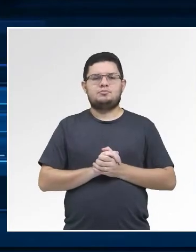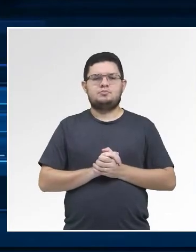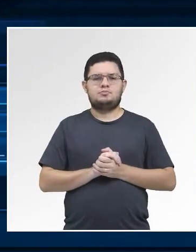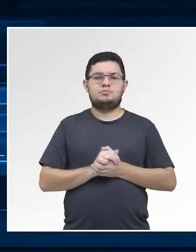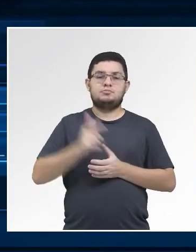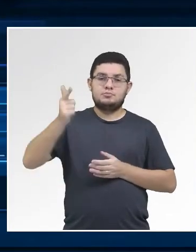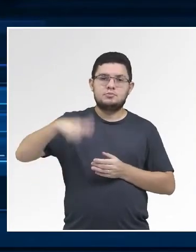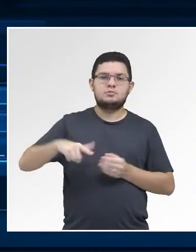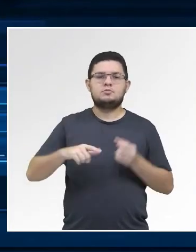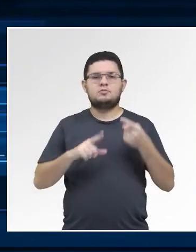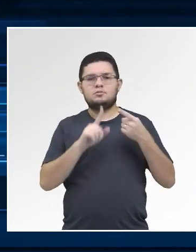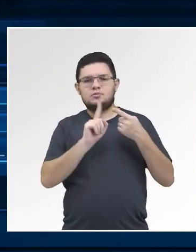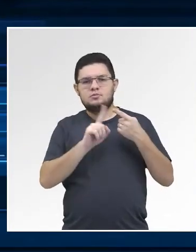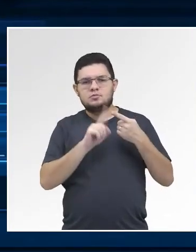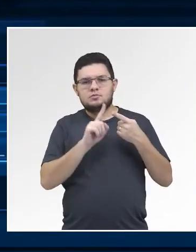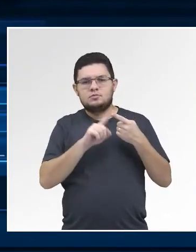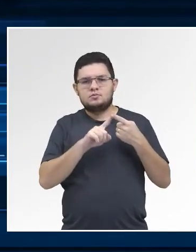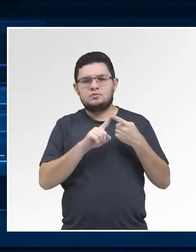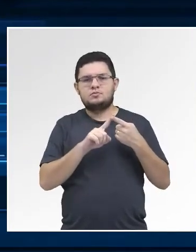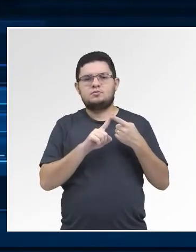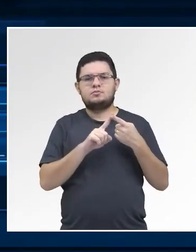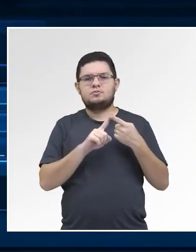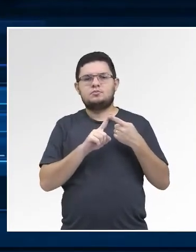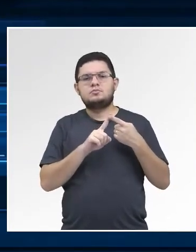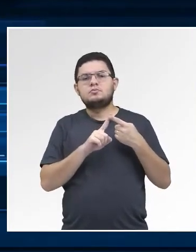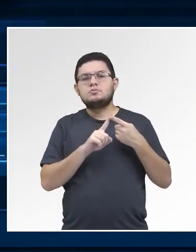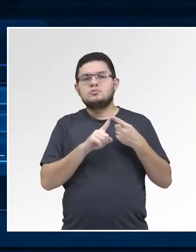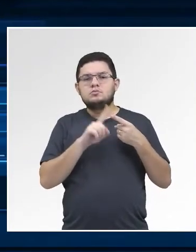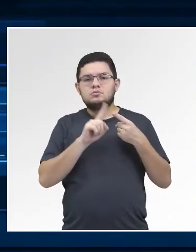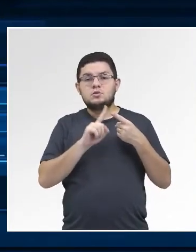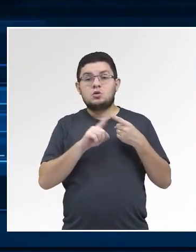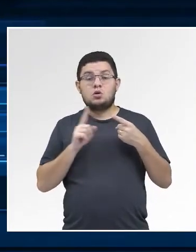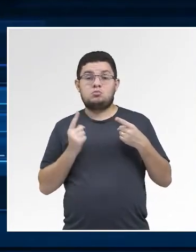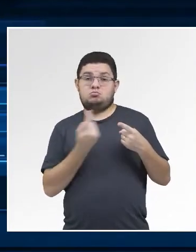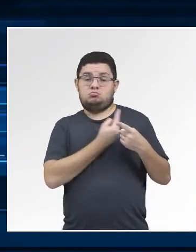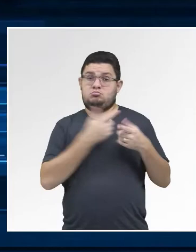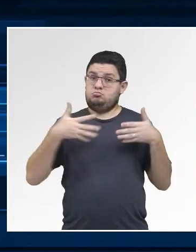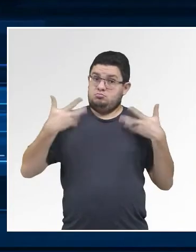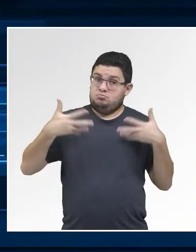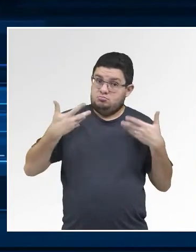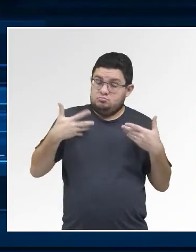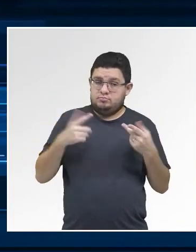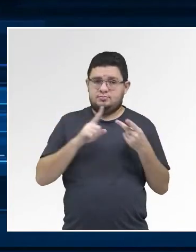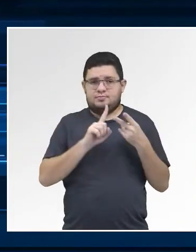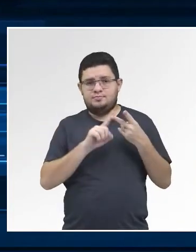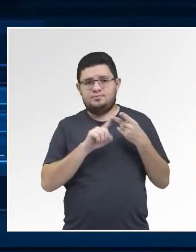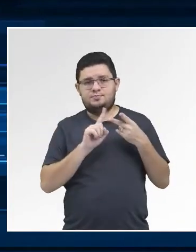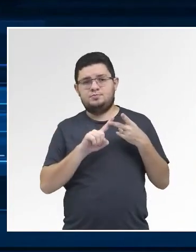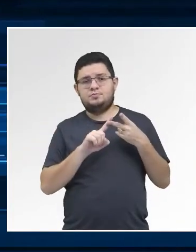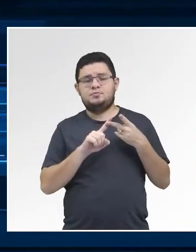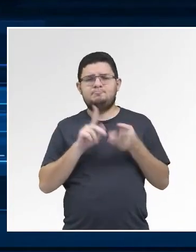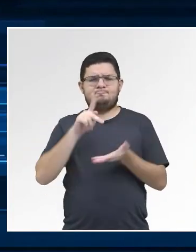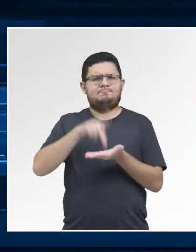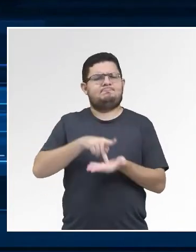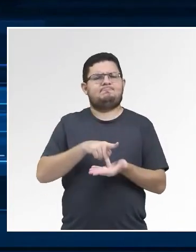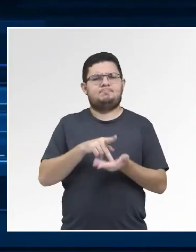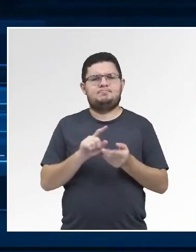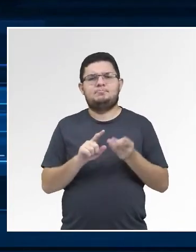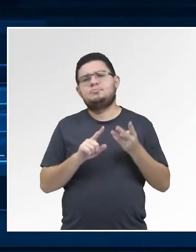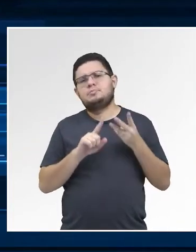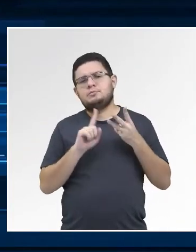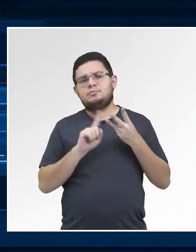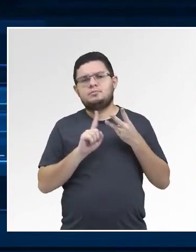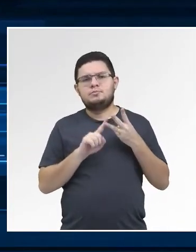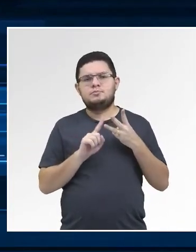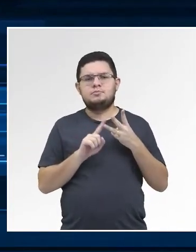the dialogue. We are very shocked. Nós estamos muito surpresos. Actually. Na verdade.